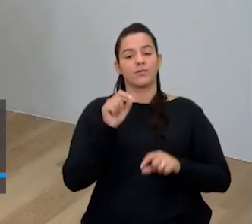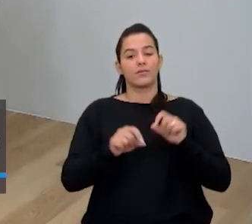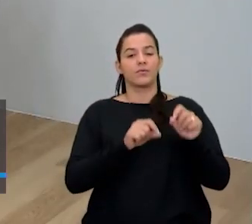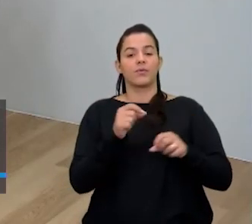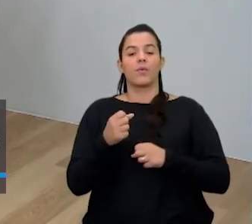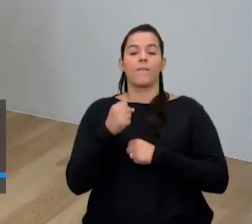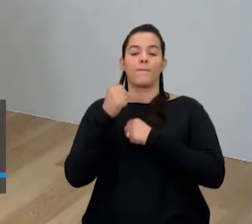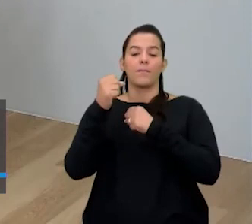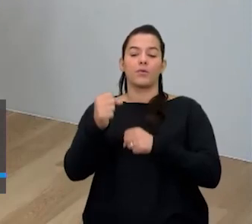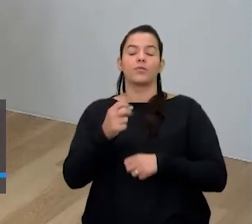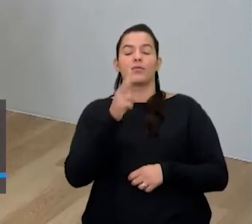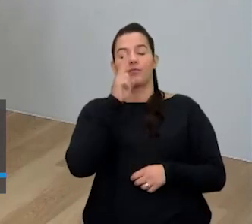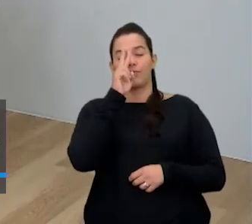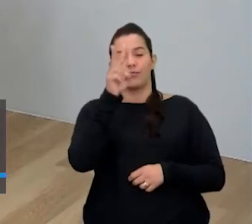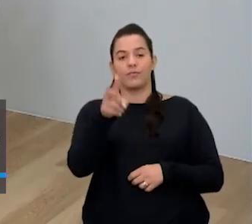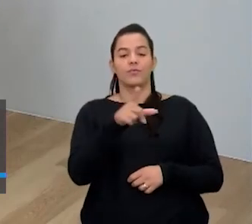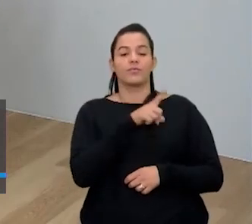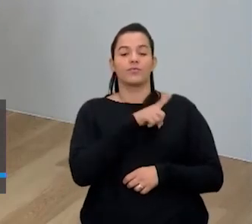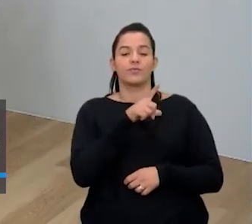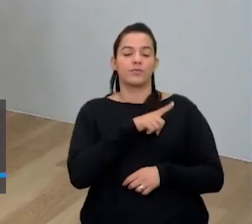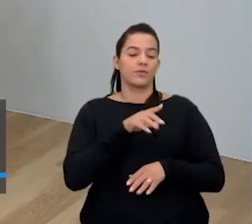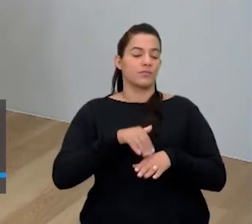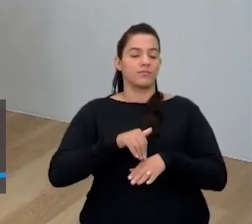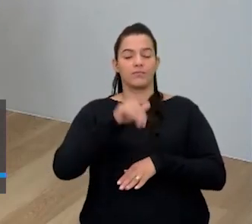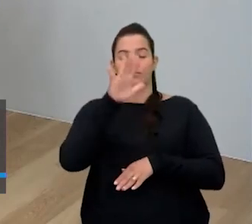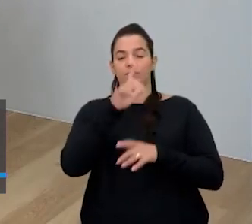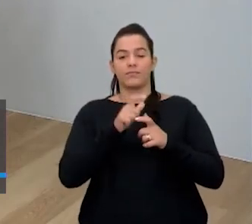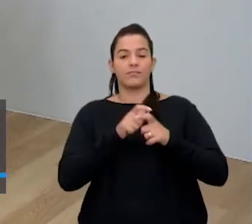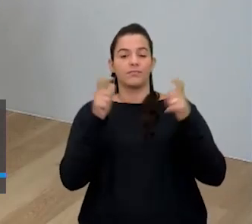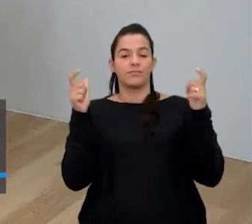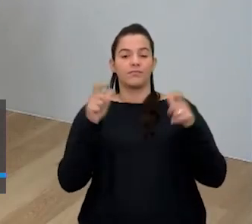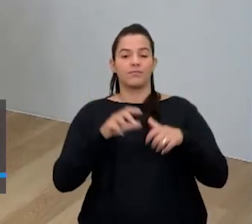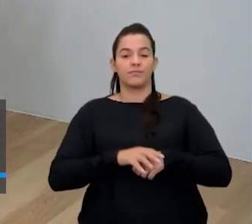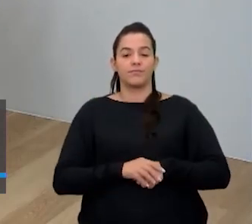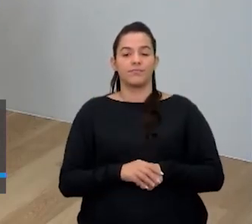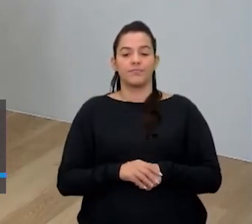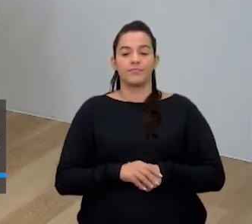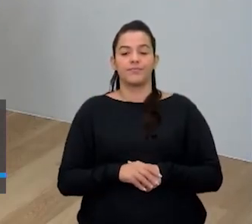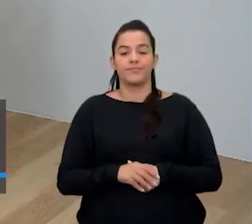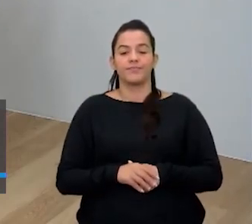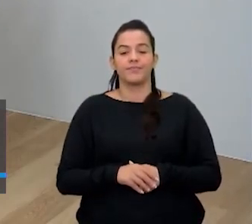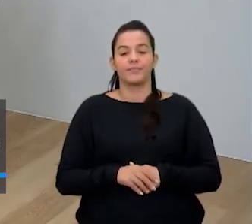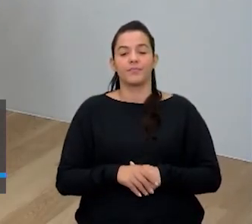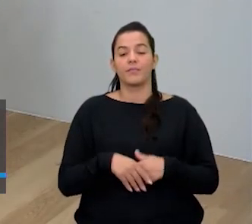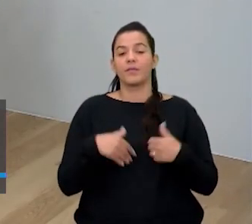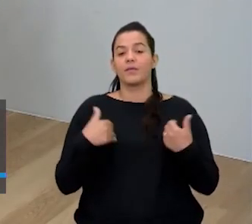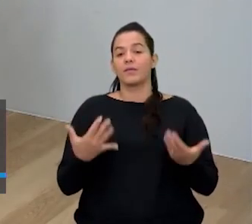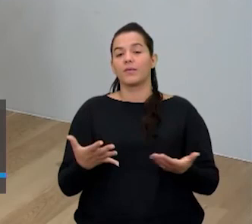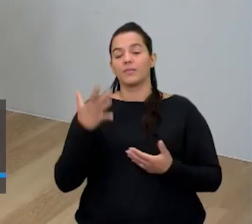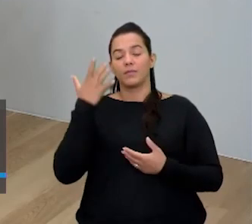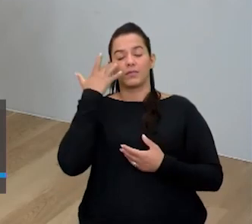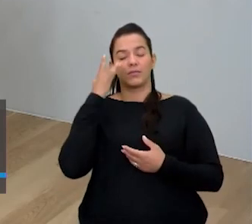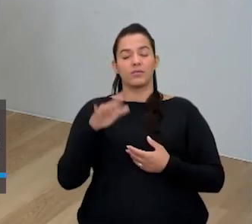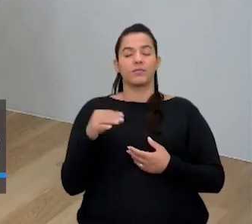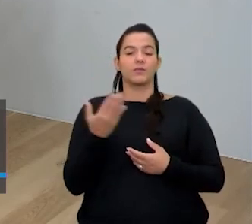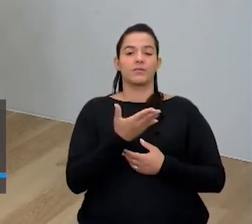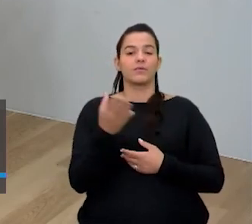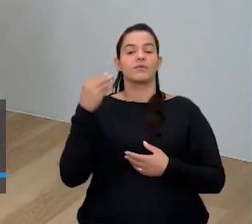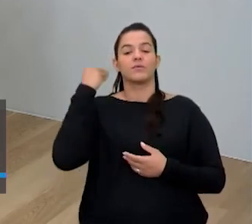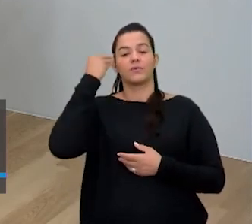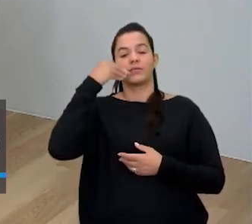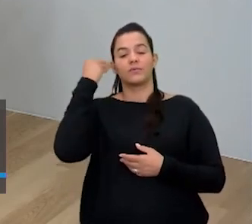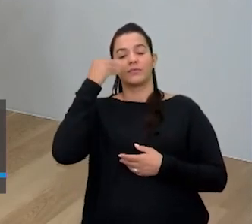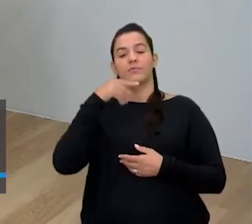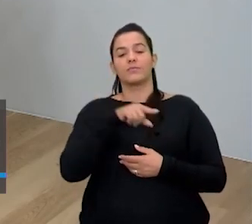poder letal muito maior. E não sei se você já teve essa experiência. Já pensou